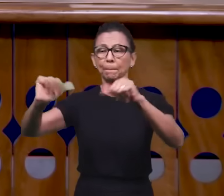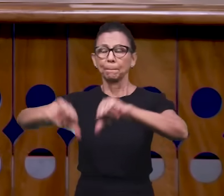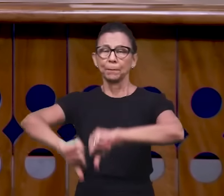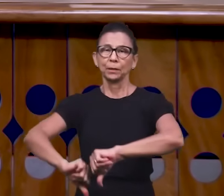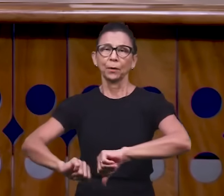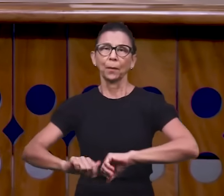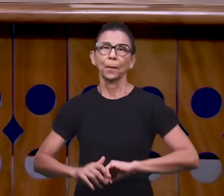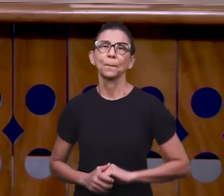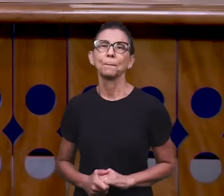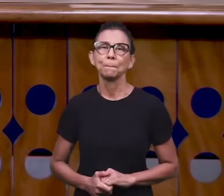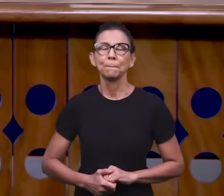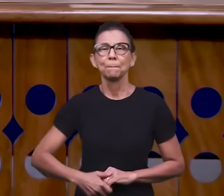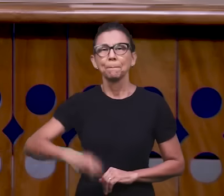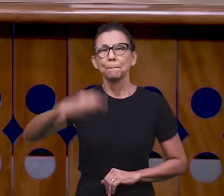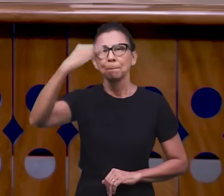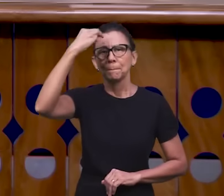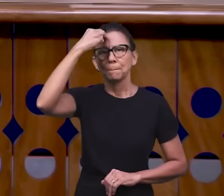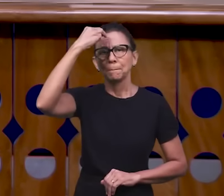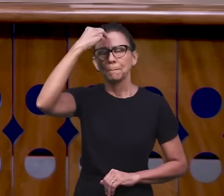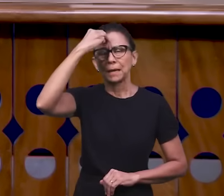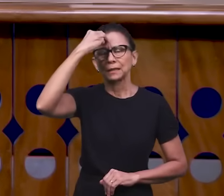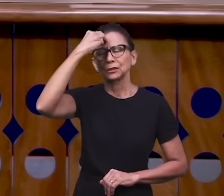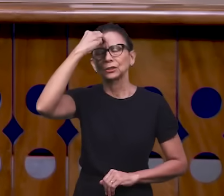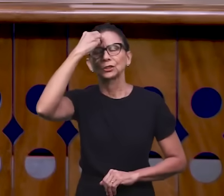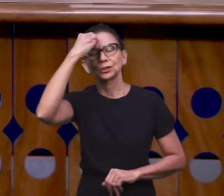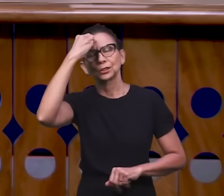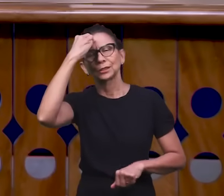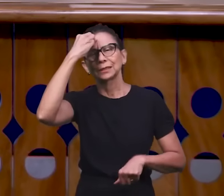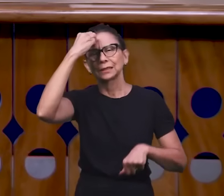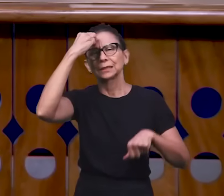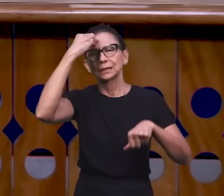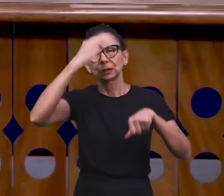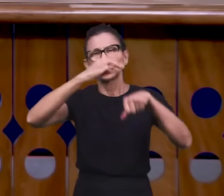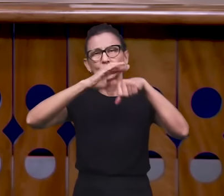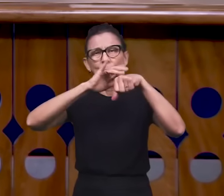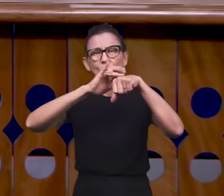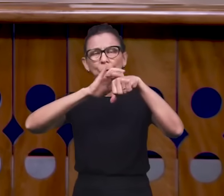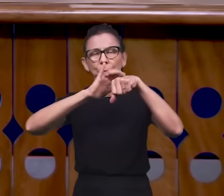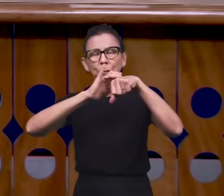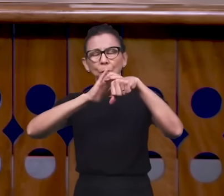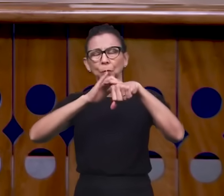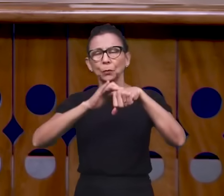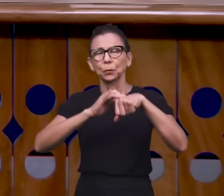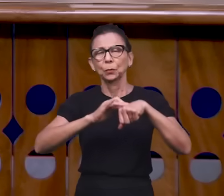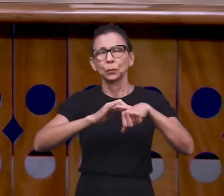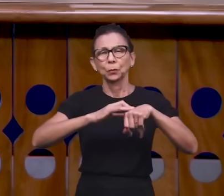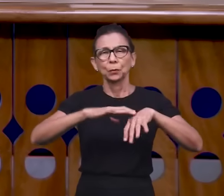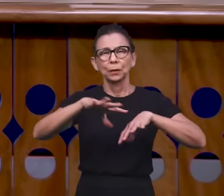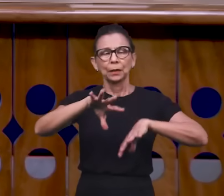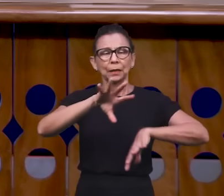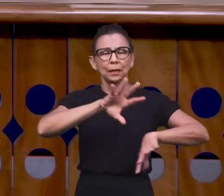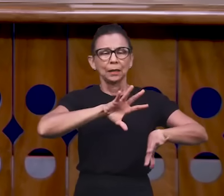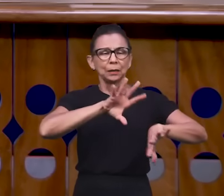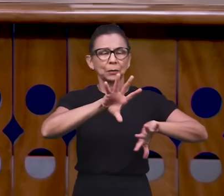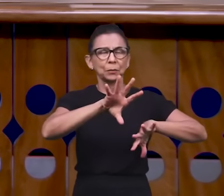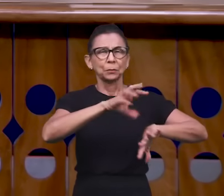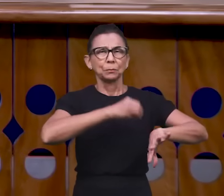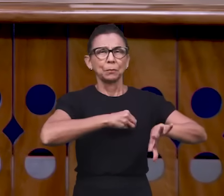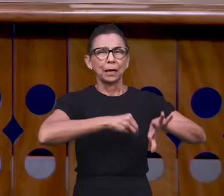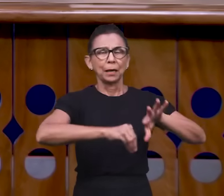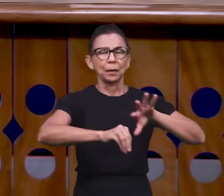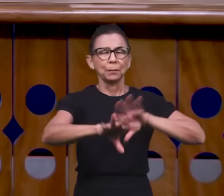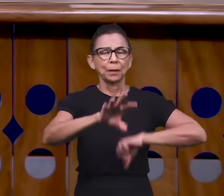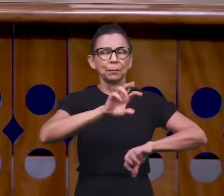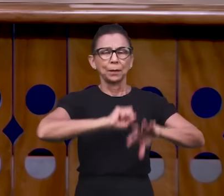porque a mente do homem está doente e ela está atingida pelos alucinógenos e, portanto,